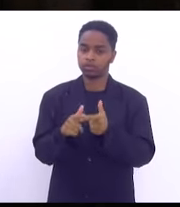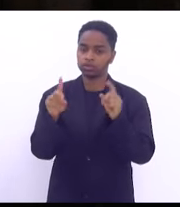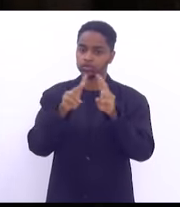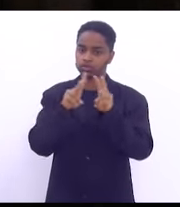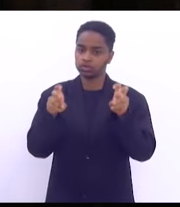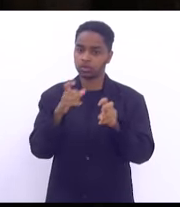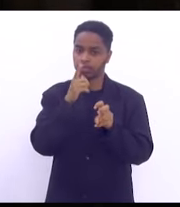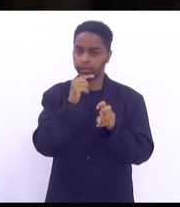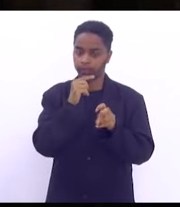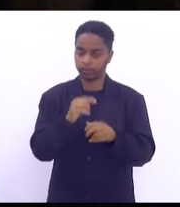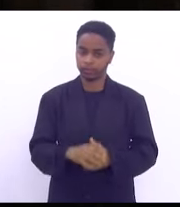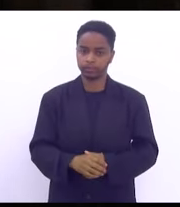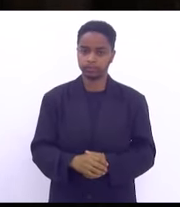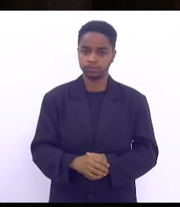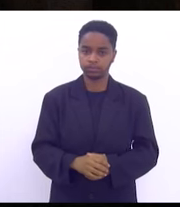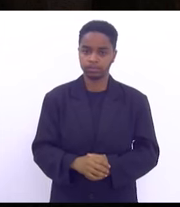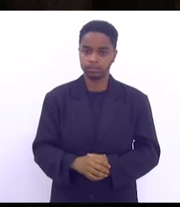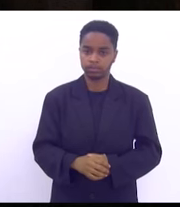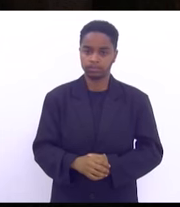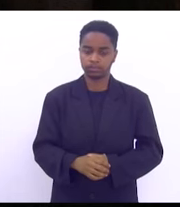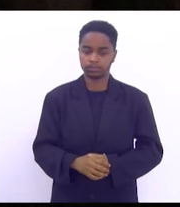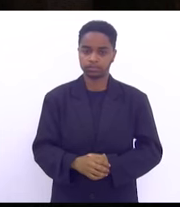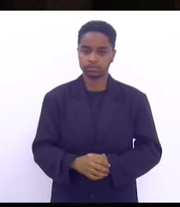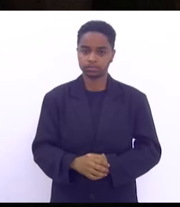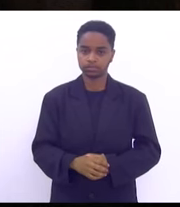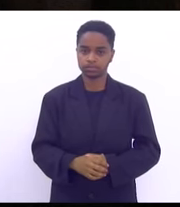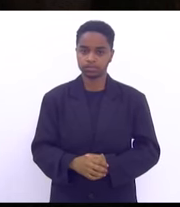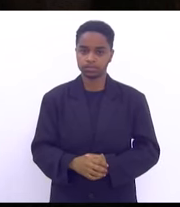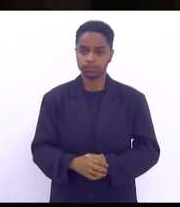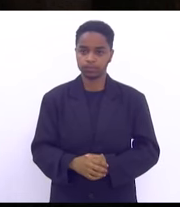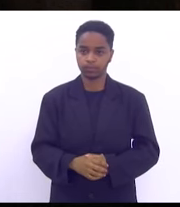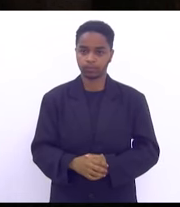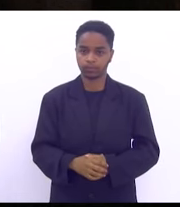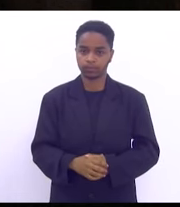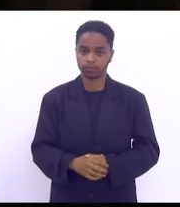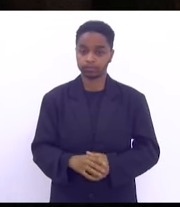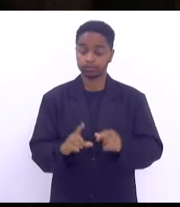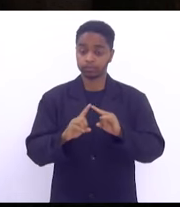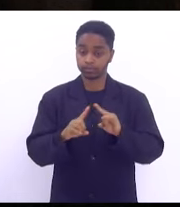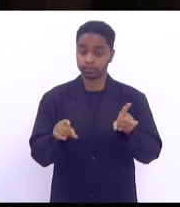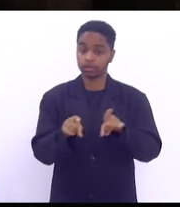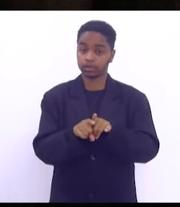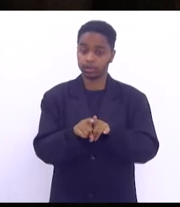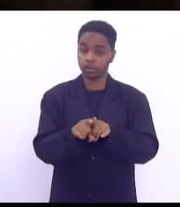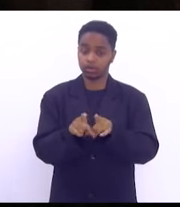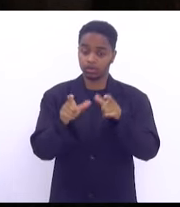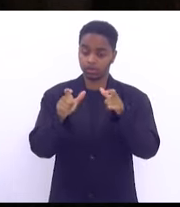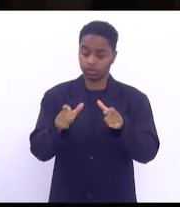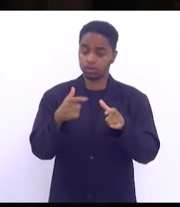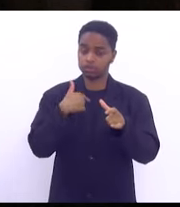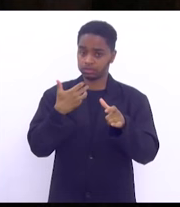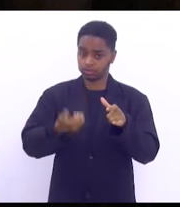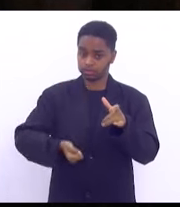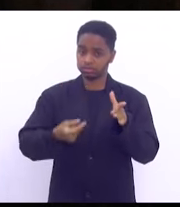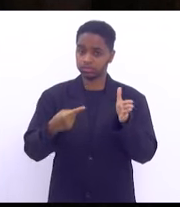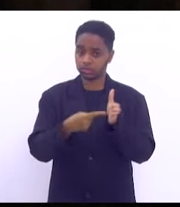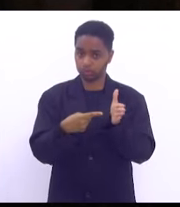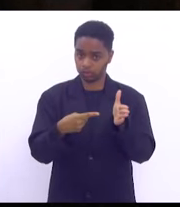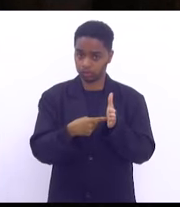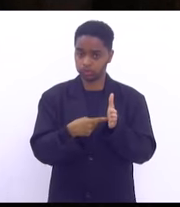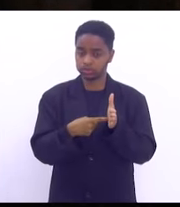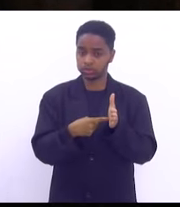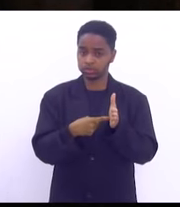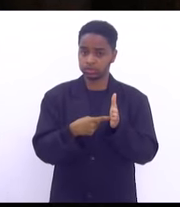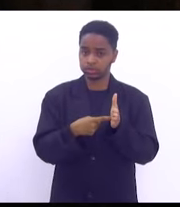ao fornecimento de água. Agora, esse mesmo canal meu que recebe denúncias, eu passei, Lucinha, o final